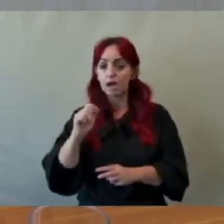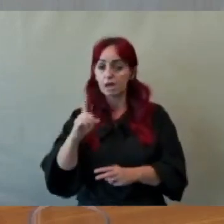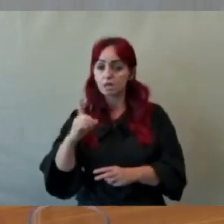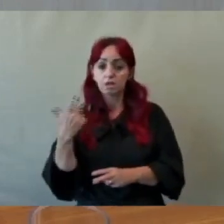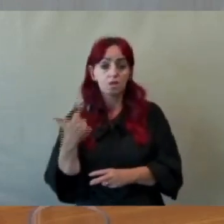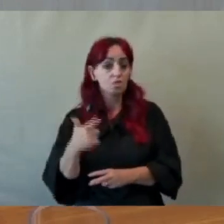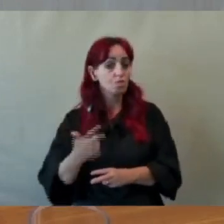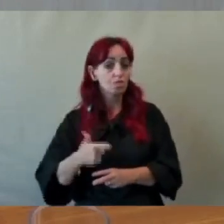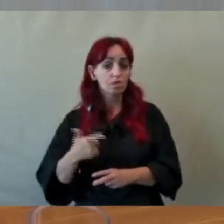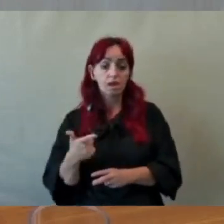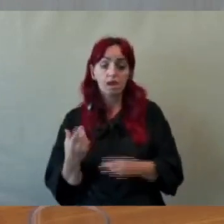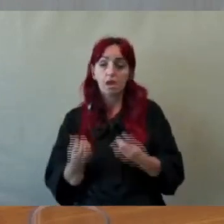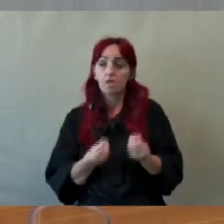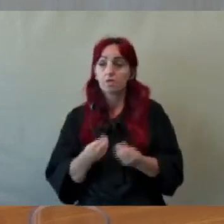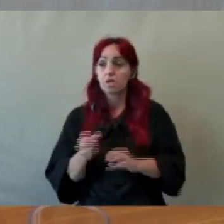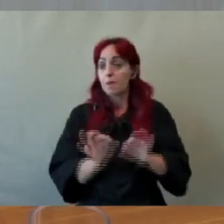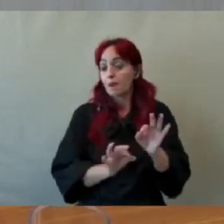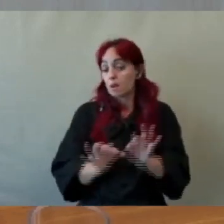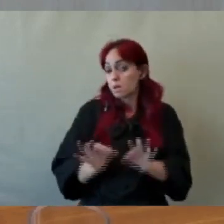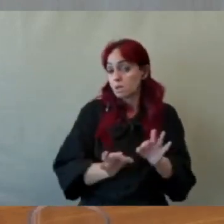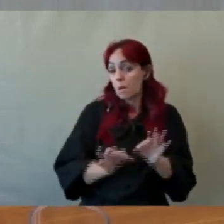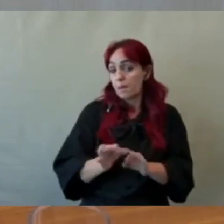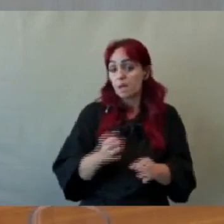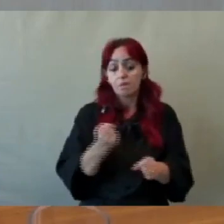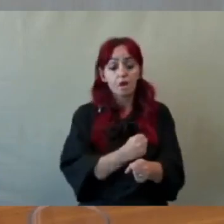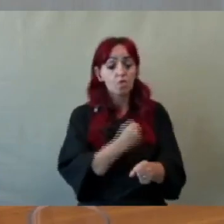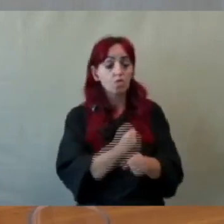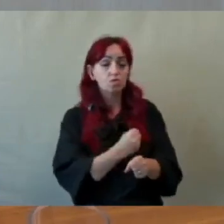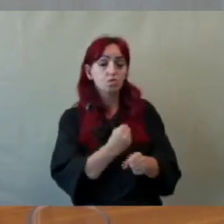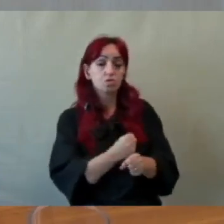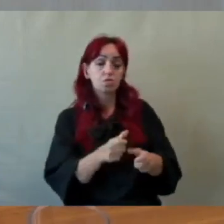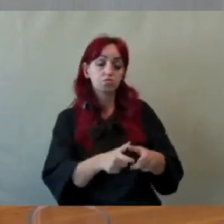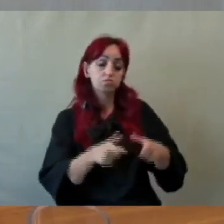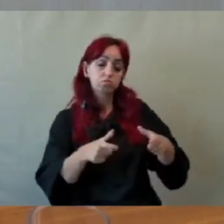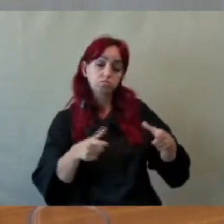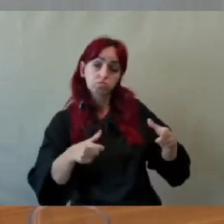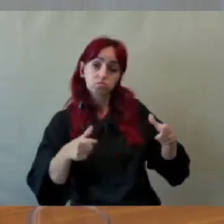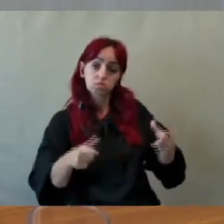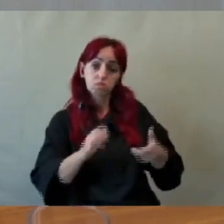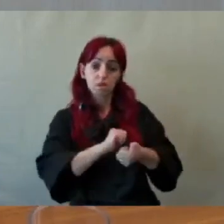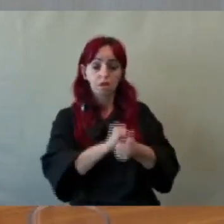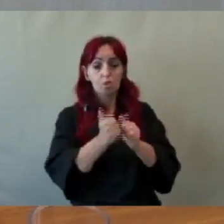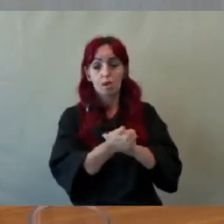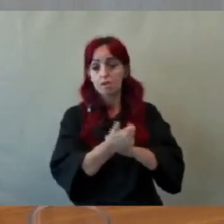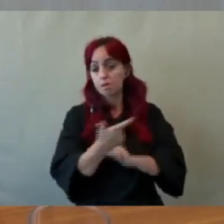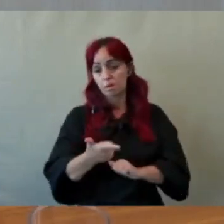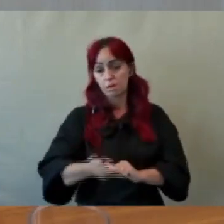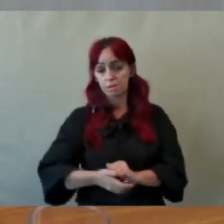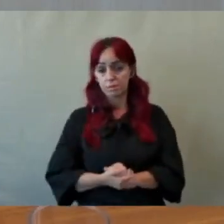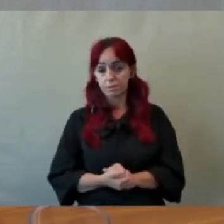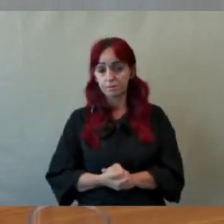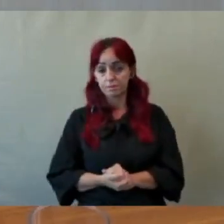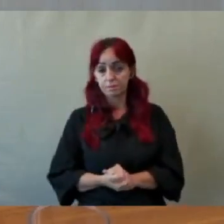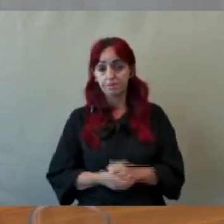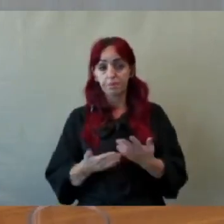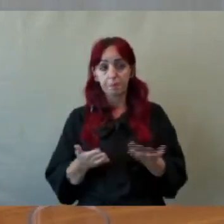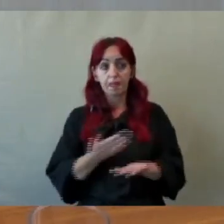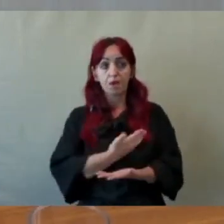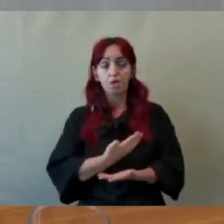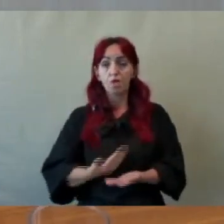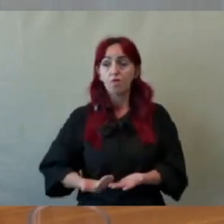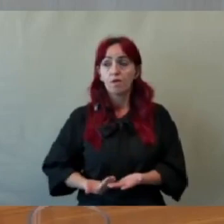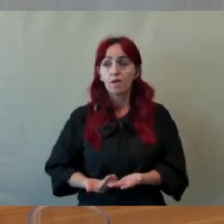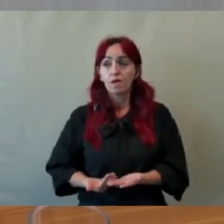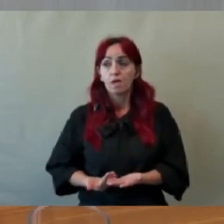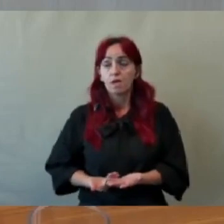nenhuma planejamento para essa construção, para essa ampliação de forma adequada. O governo Calil, no